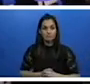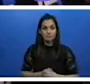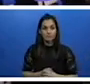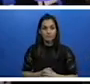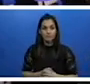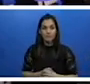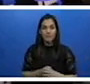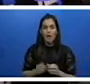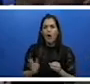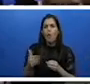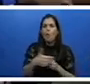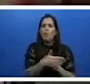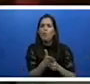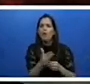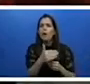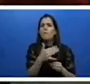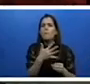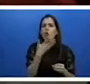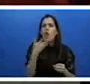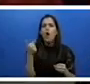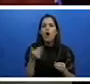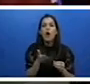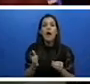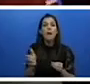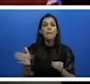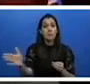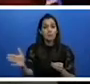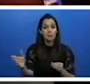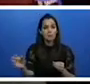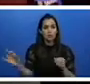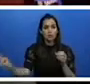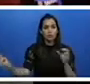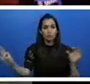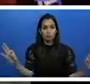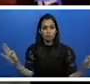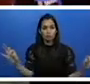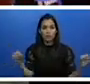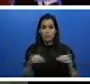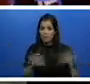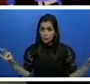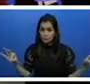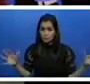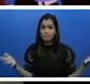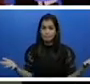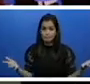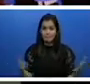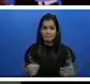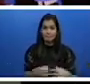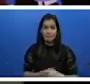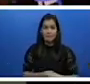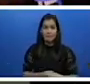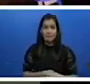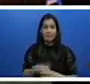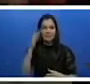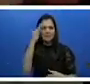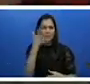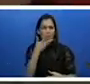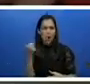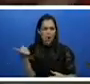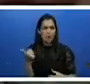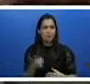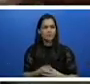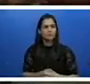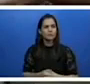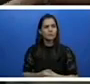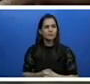que representa o menor caminho entre 2 pontos. É o risco, né? Para entender rapidinho o que é uma